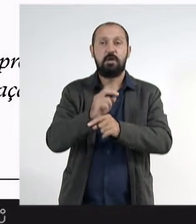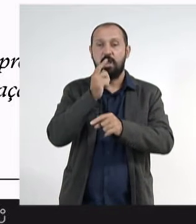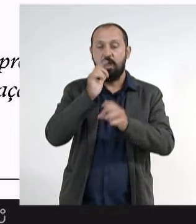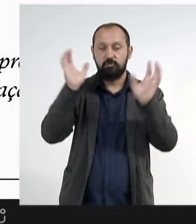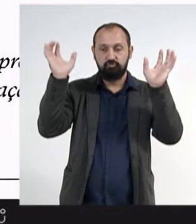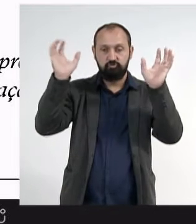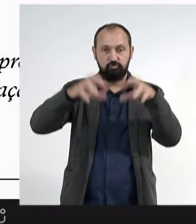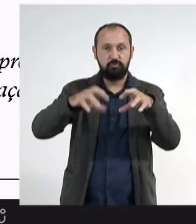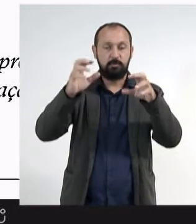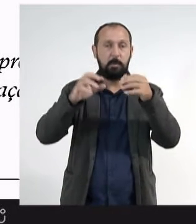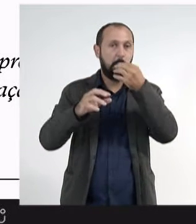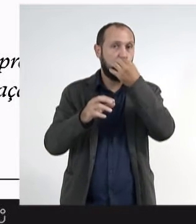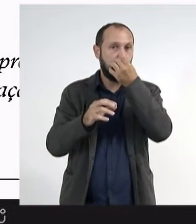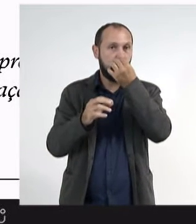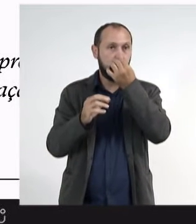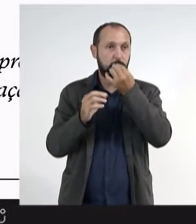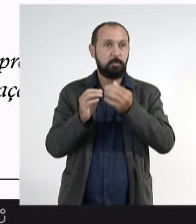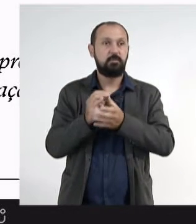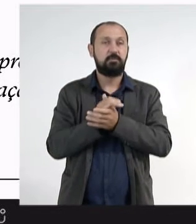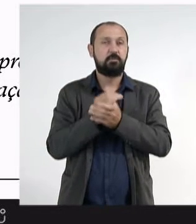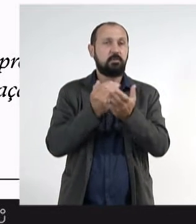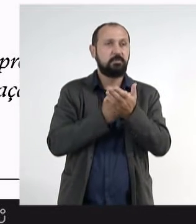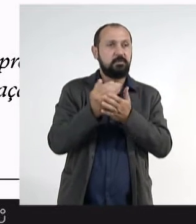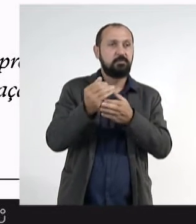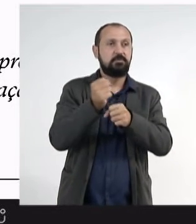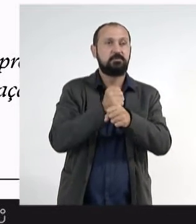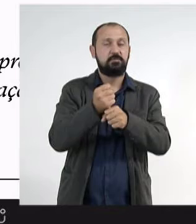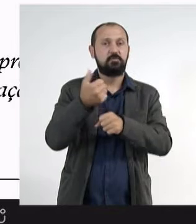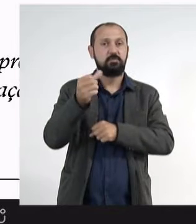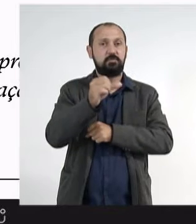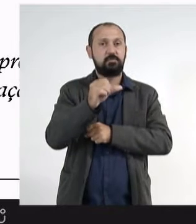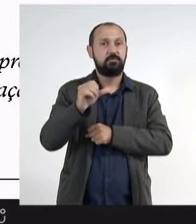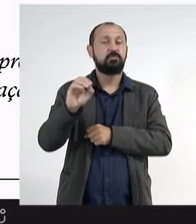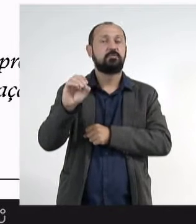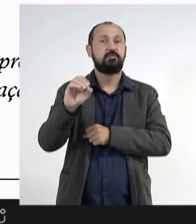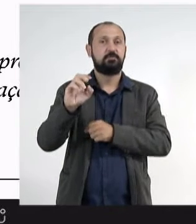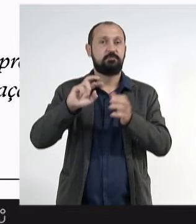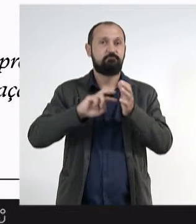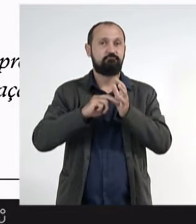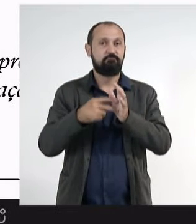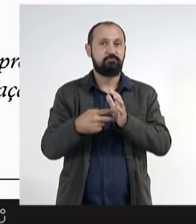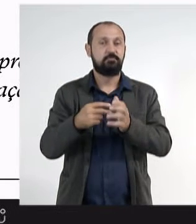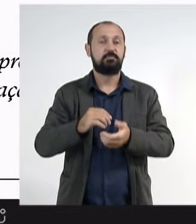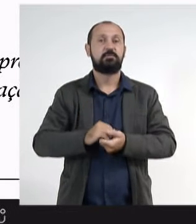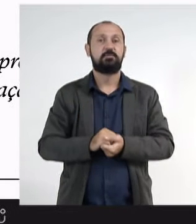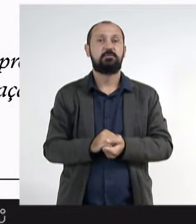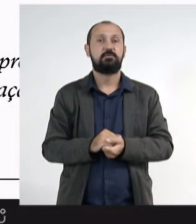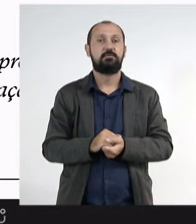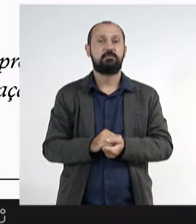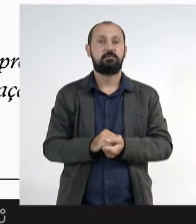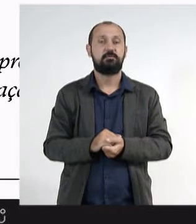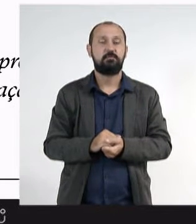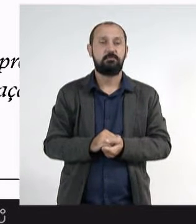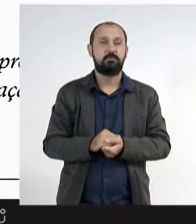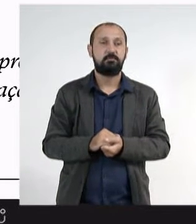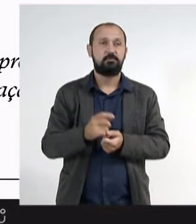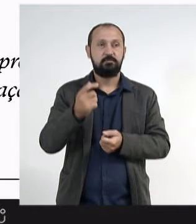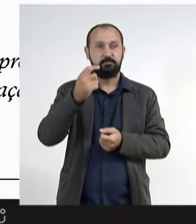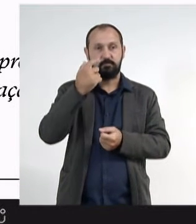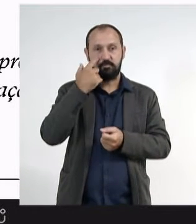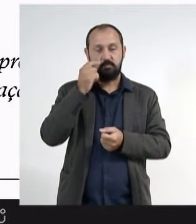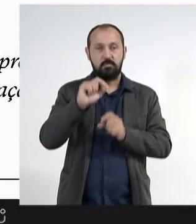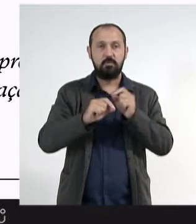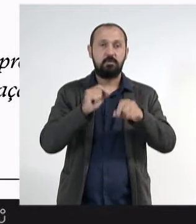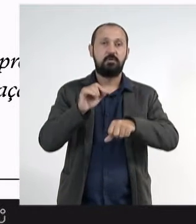águas pluviais. E vem desde os anos 90 trabalhando nesse sentido. Erosão, escorregamento de